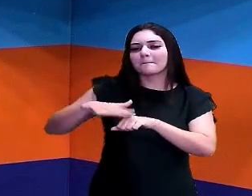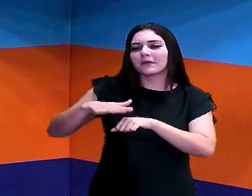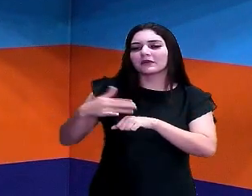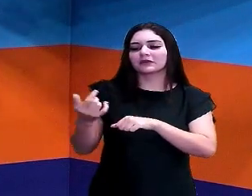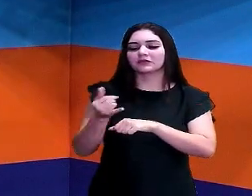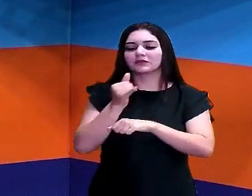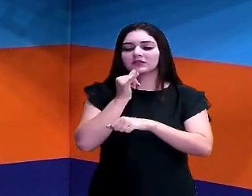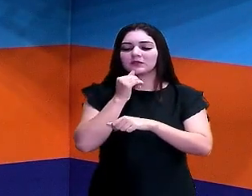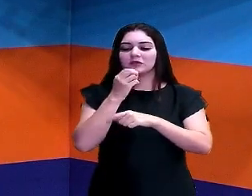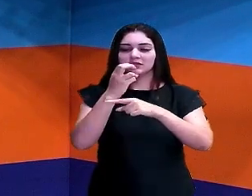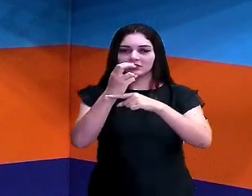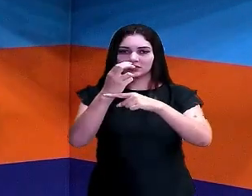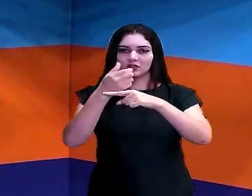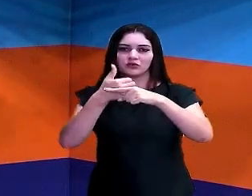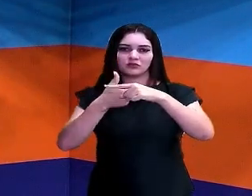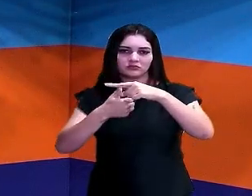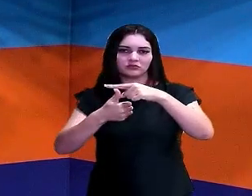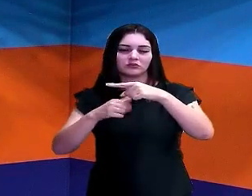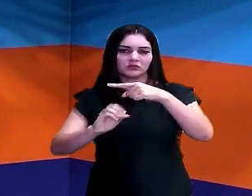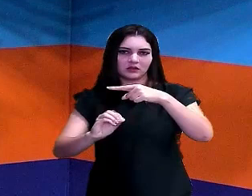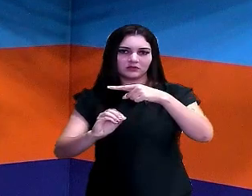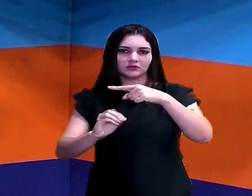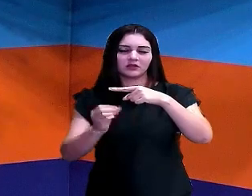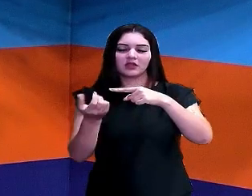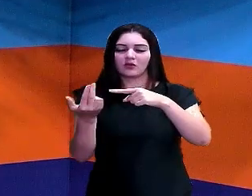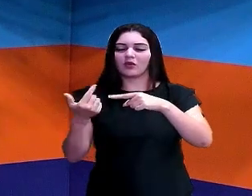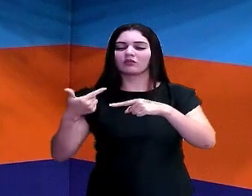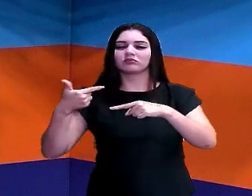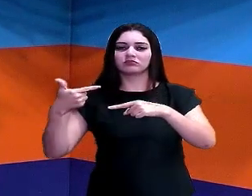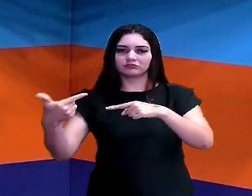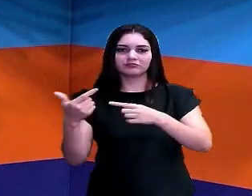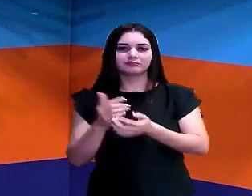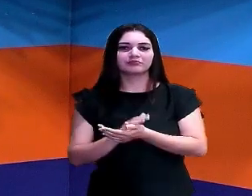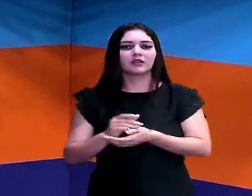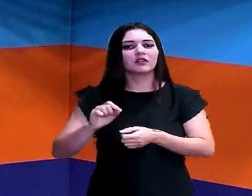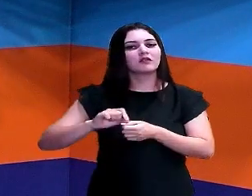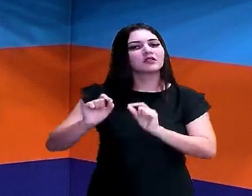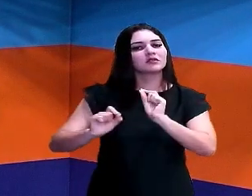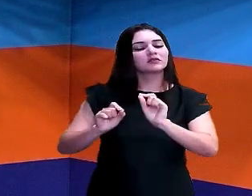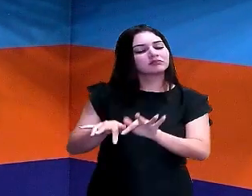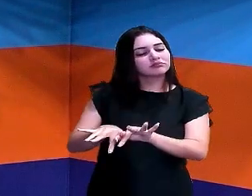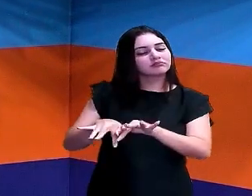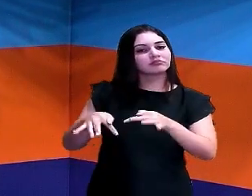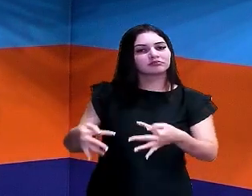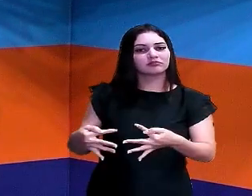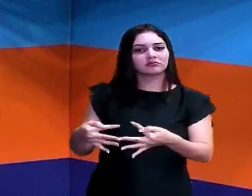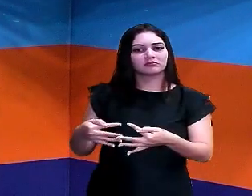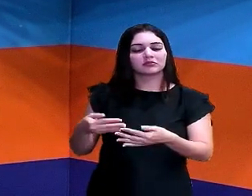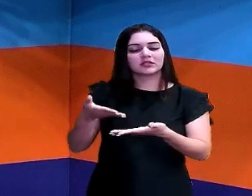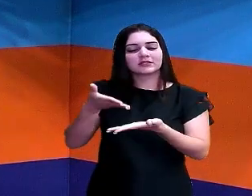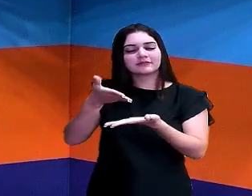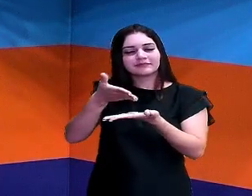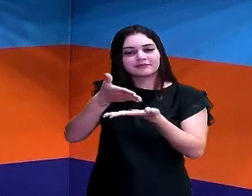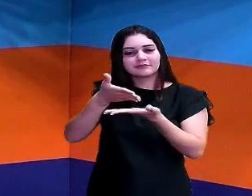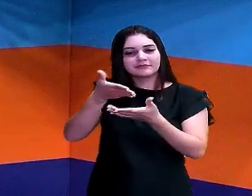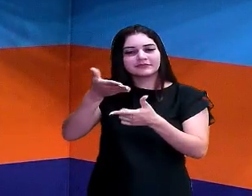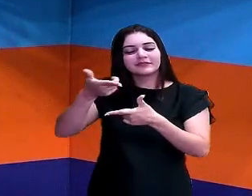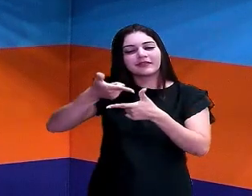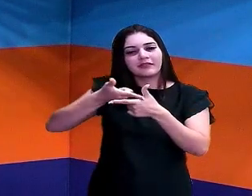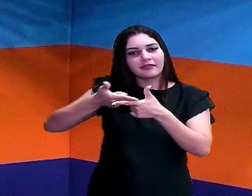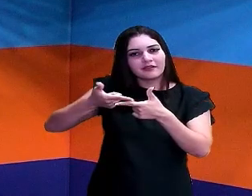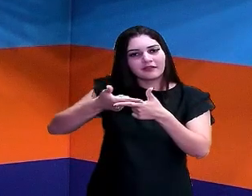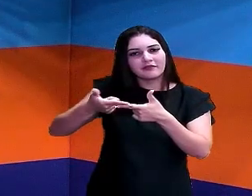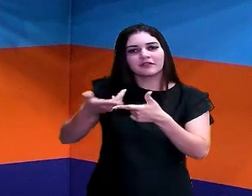por 5 vai dar 1, 10 dividido por 5, 2. Eu faço a simplificação dividindo,